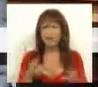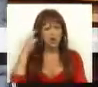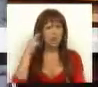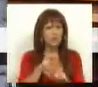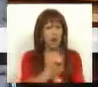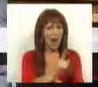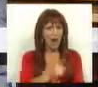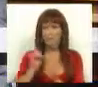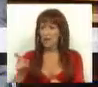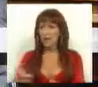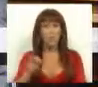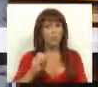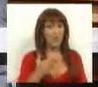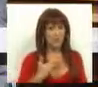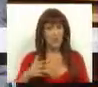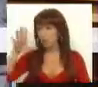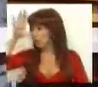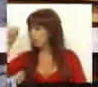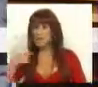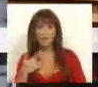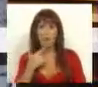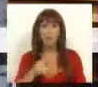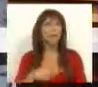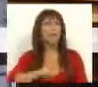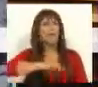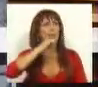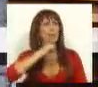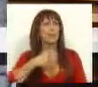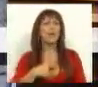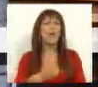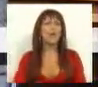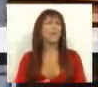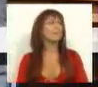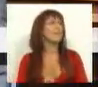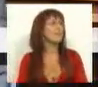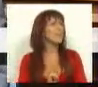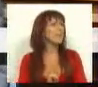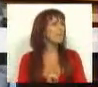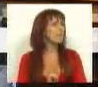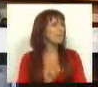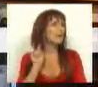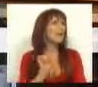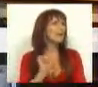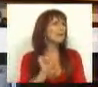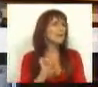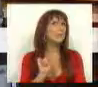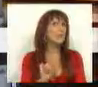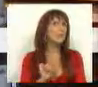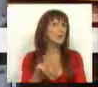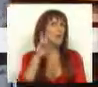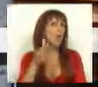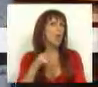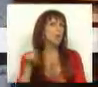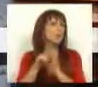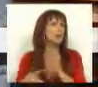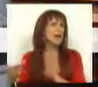sentido. O PSD e o Governo não podem permanentemente ficar parados no tempo e olhar para aquilo que foi o